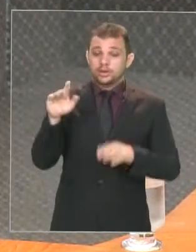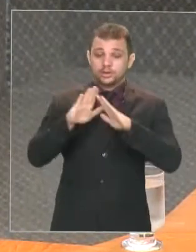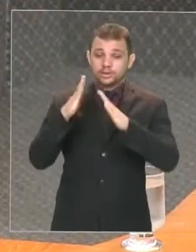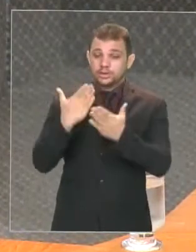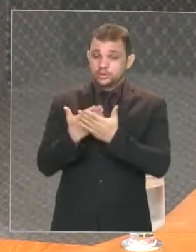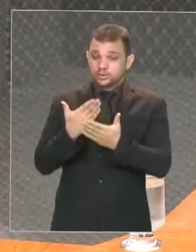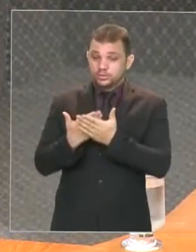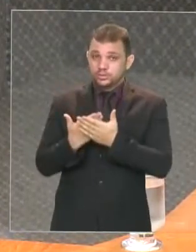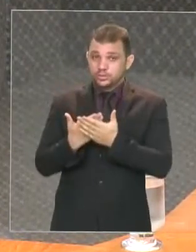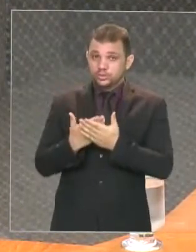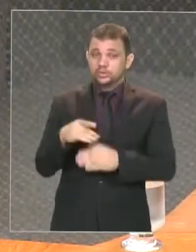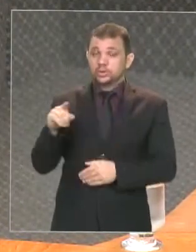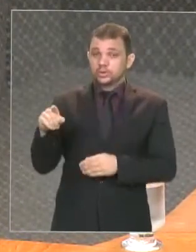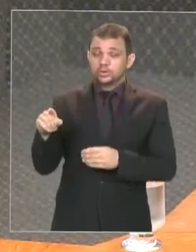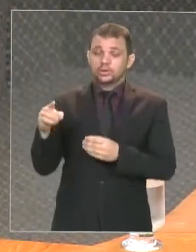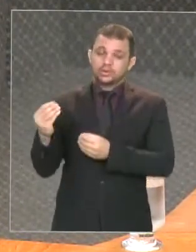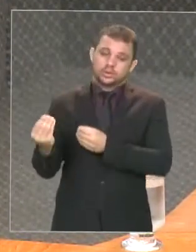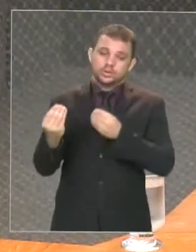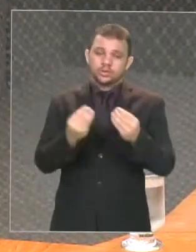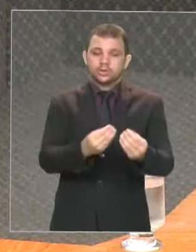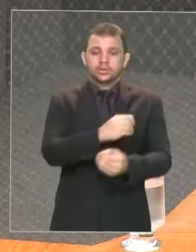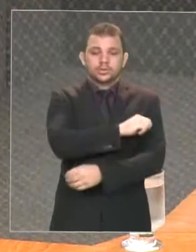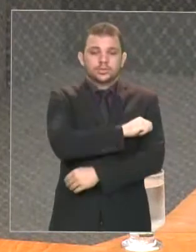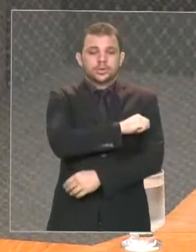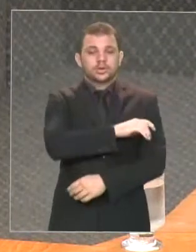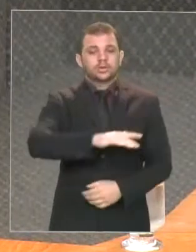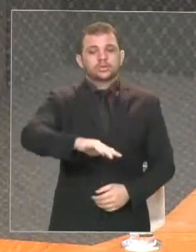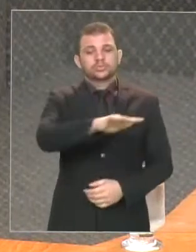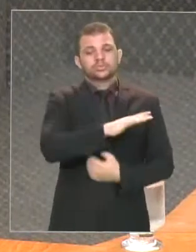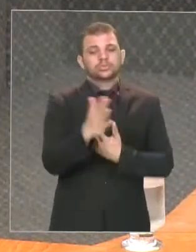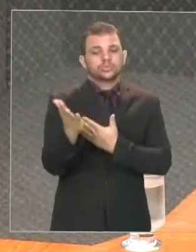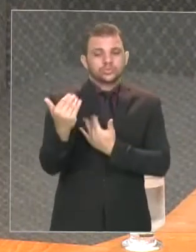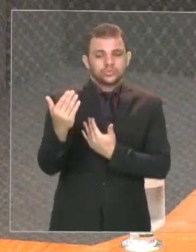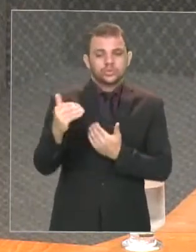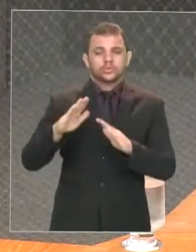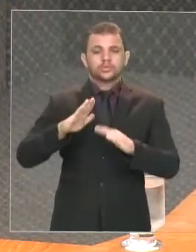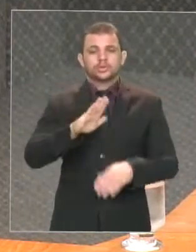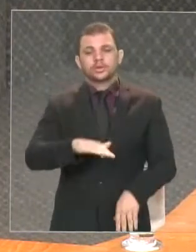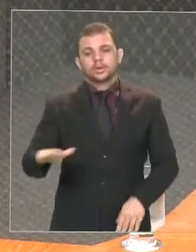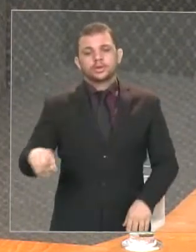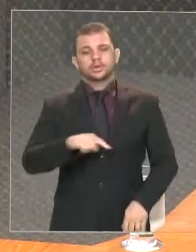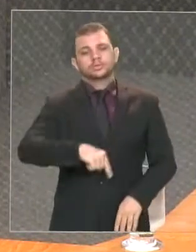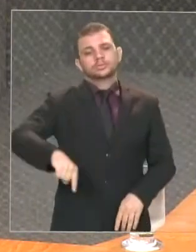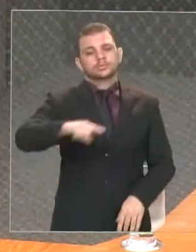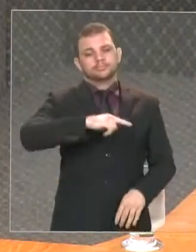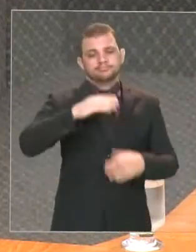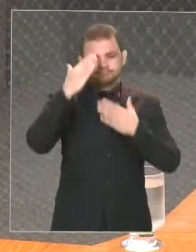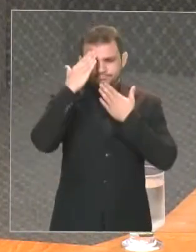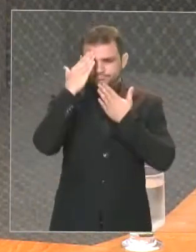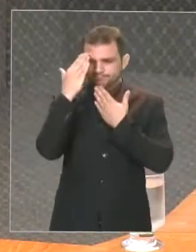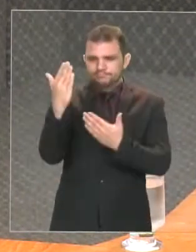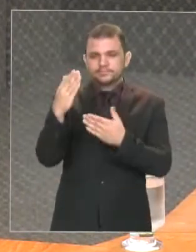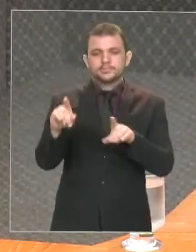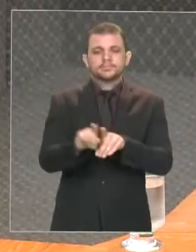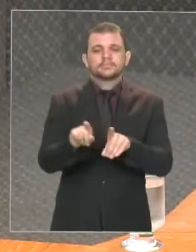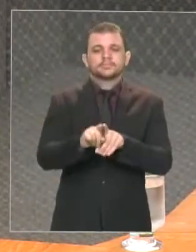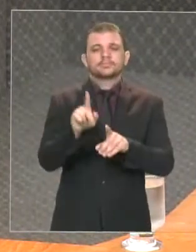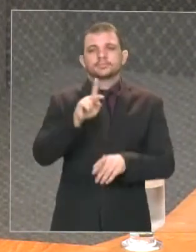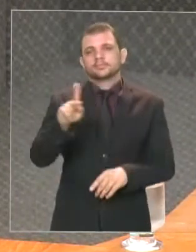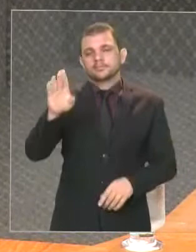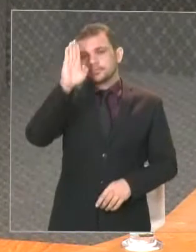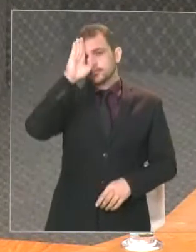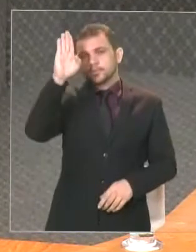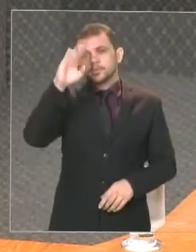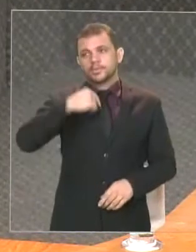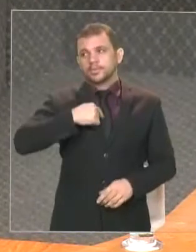Carolina, ela foi entregue aos seus alunos, aos jovens, às crianças que ali muito agradeceram, aos professores, principalmente eu quero